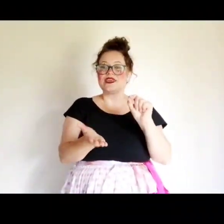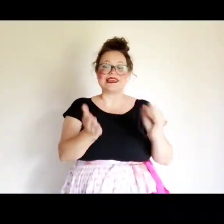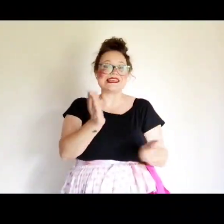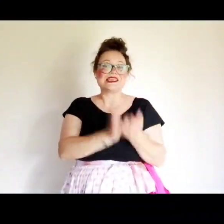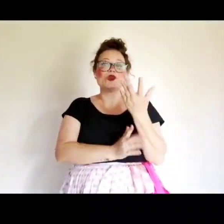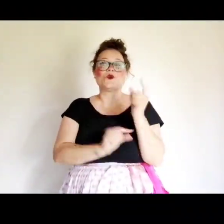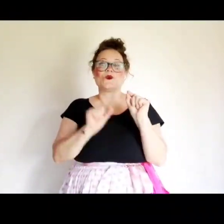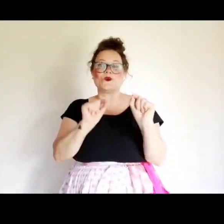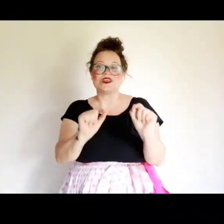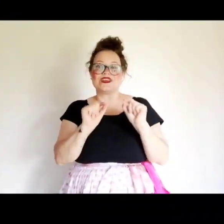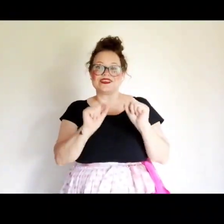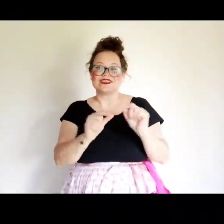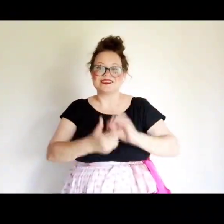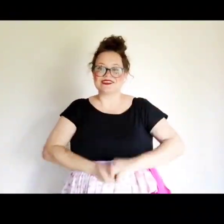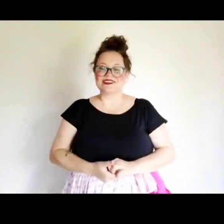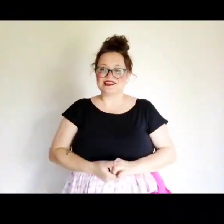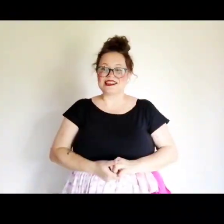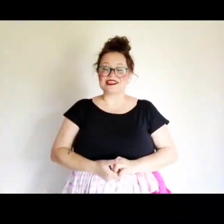é